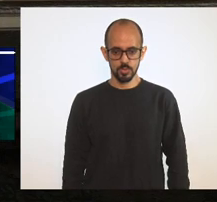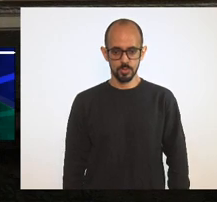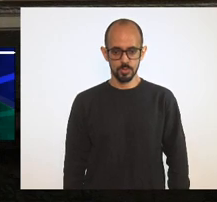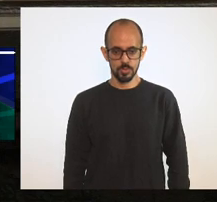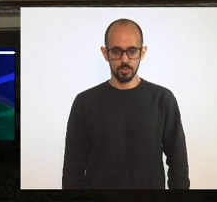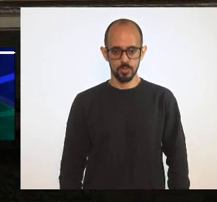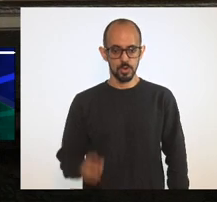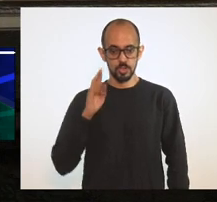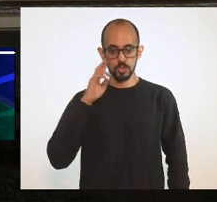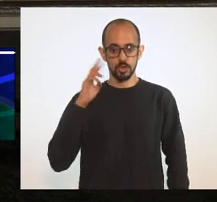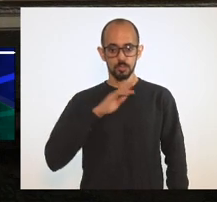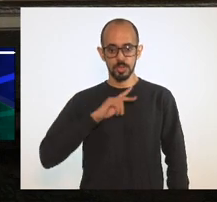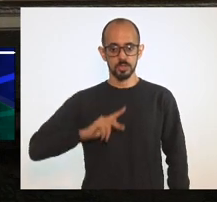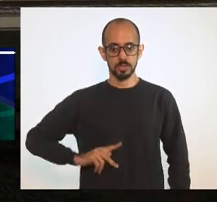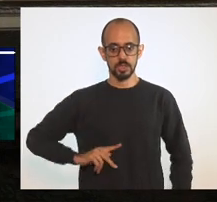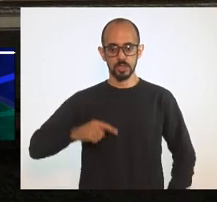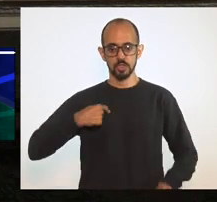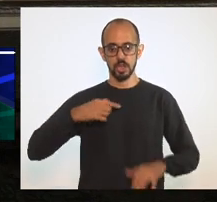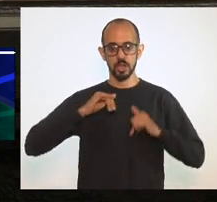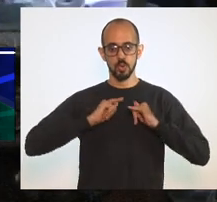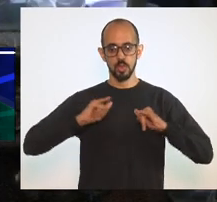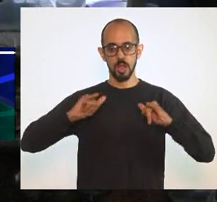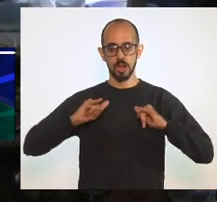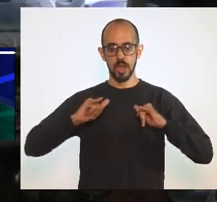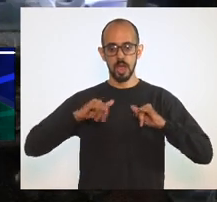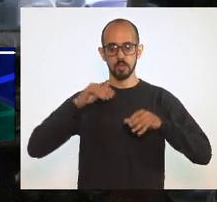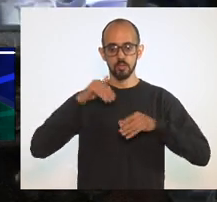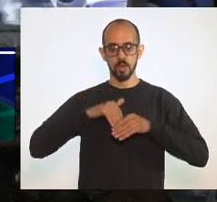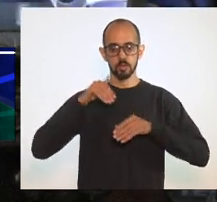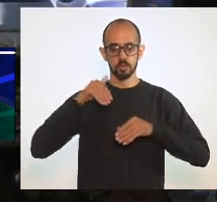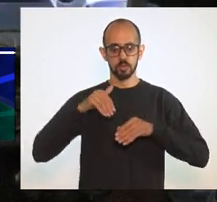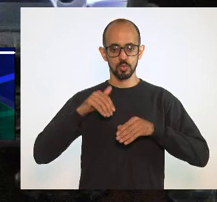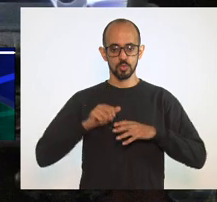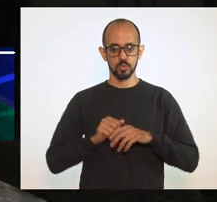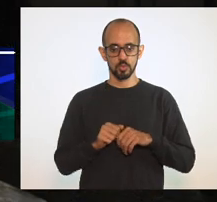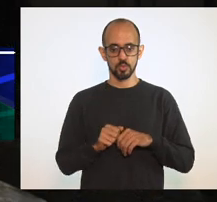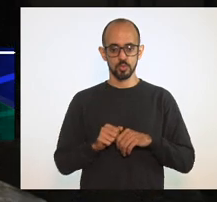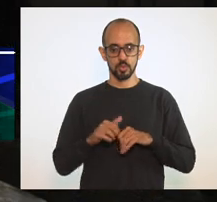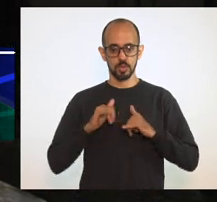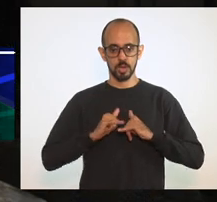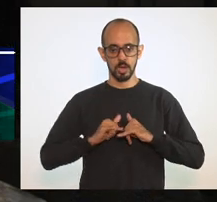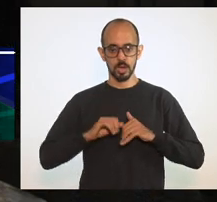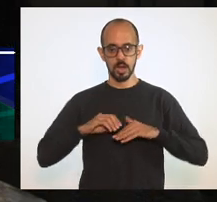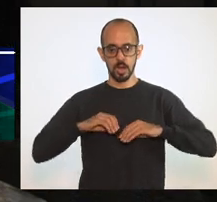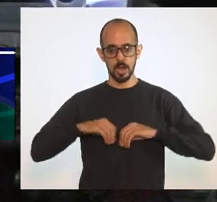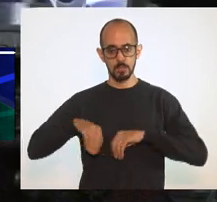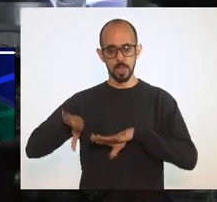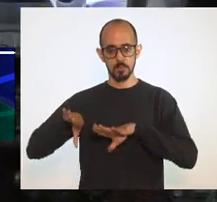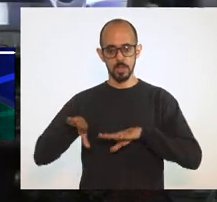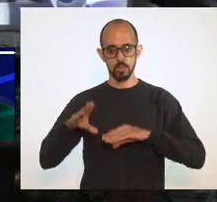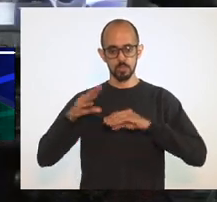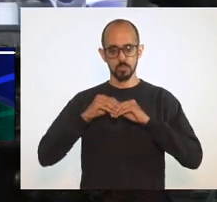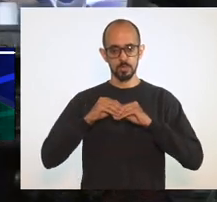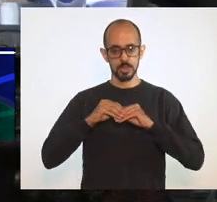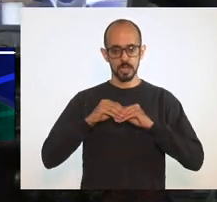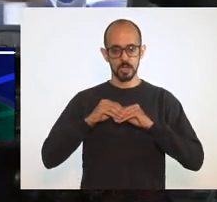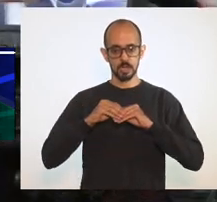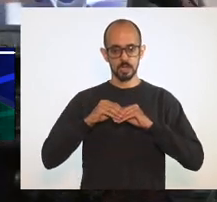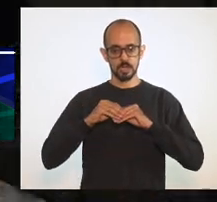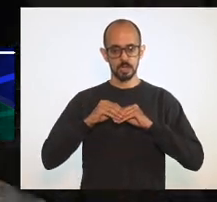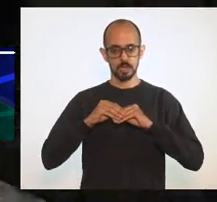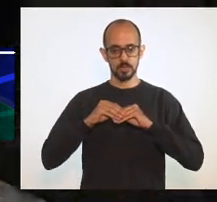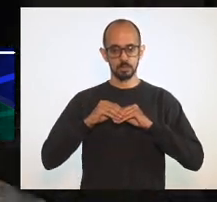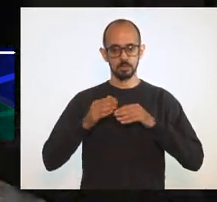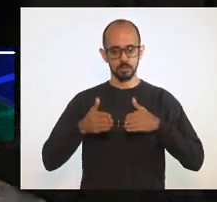Senhor presidente, para declarar voto, fazer um encaminhamento complementar da bancada. Por favor, encaminhamento.